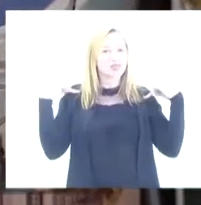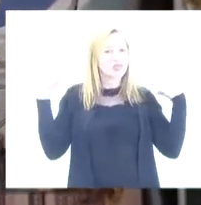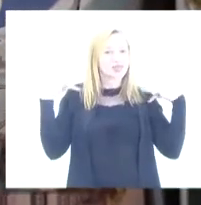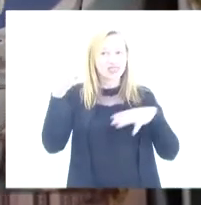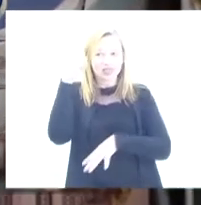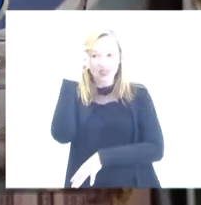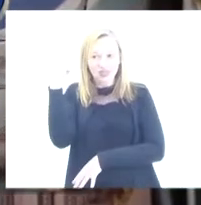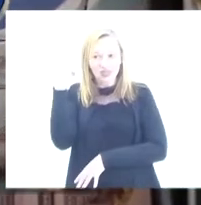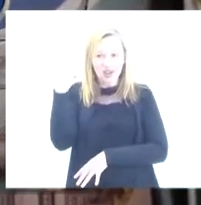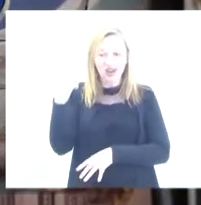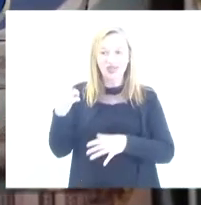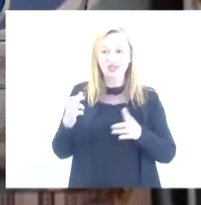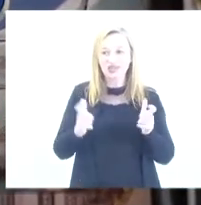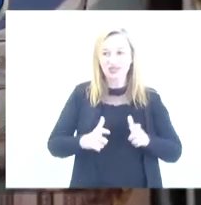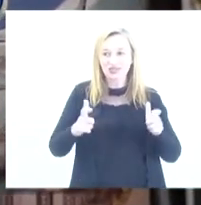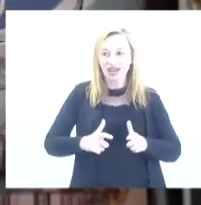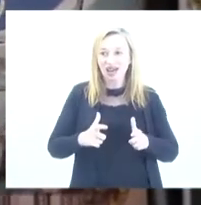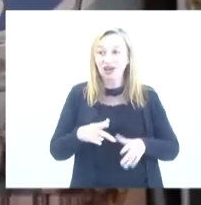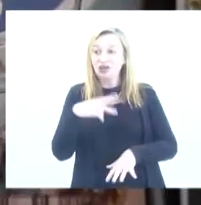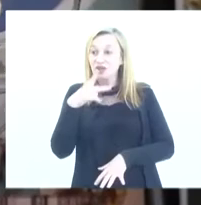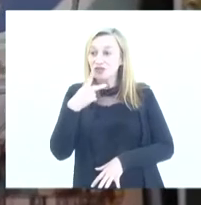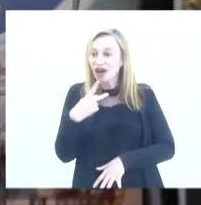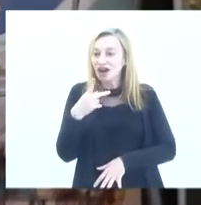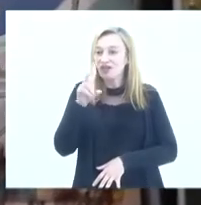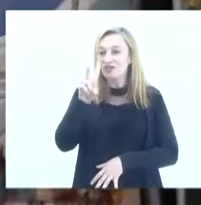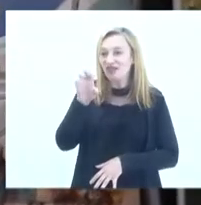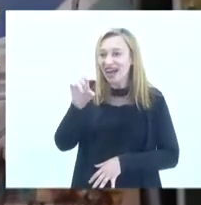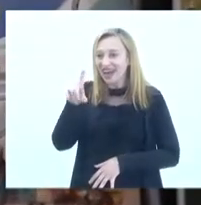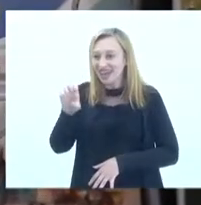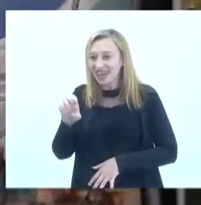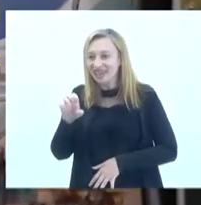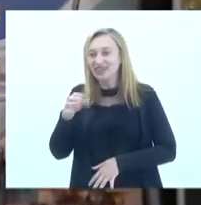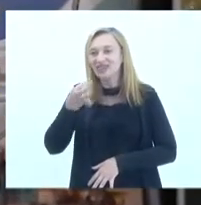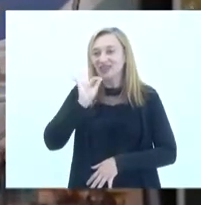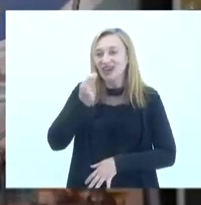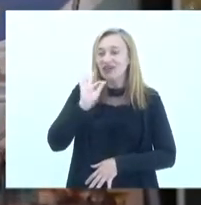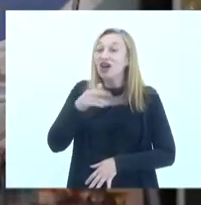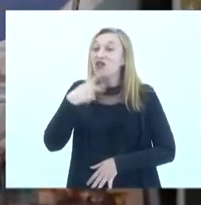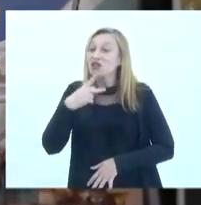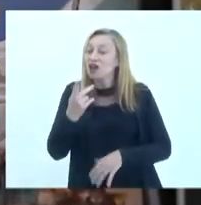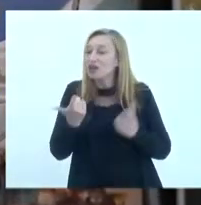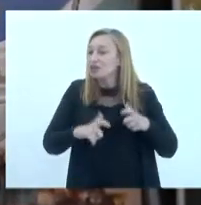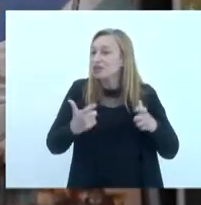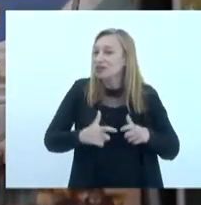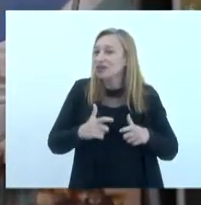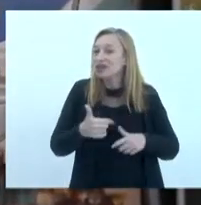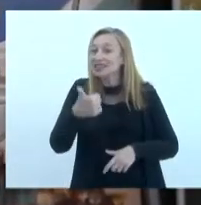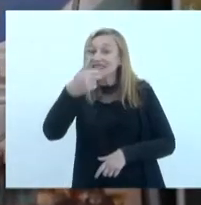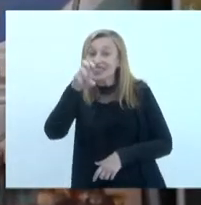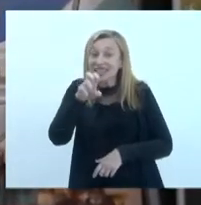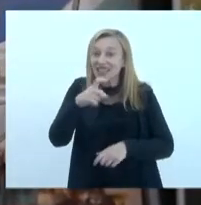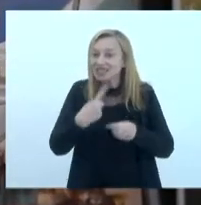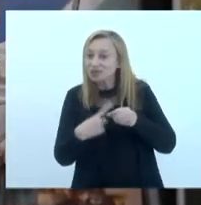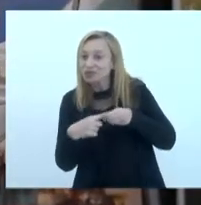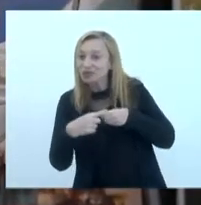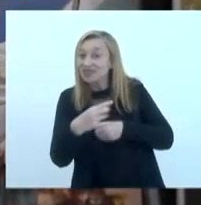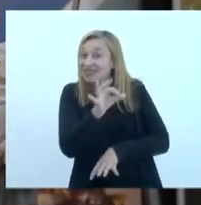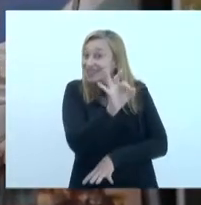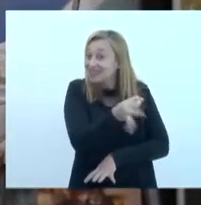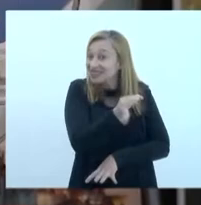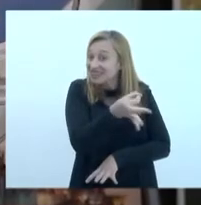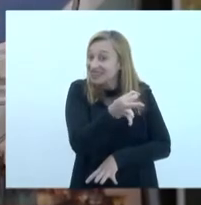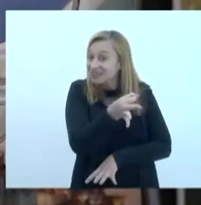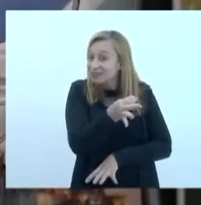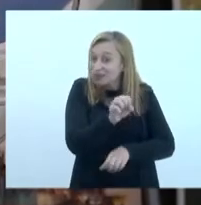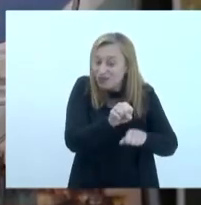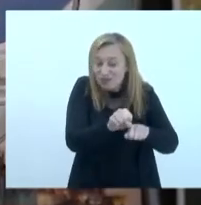da região do Vale do Café. Quando eu falo Vale do Café, falo uma região composta de 15 municípios, em que, inclusive,